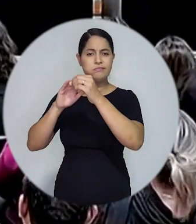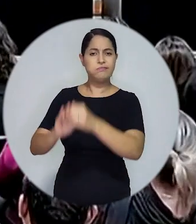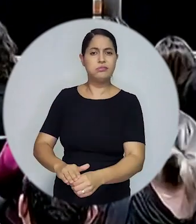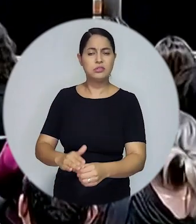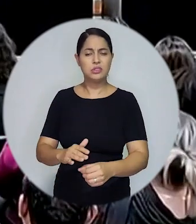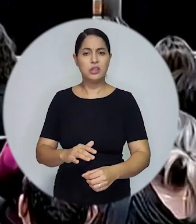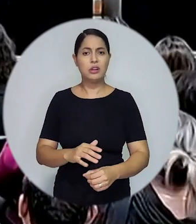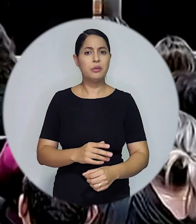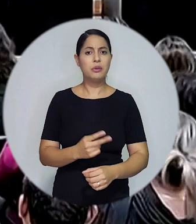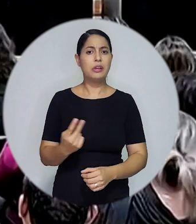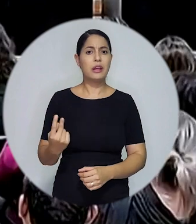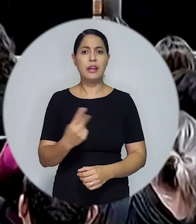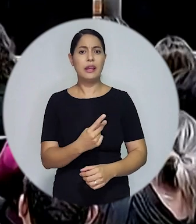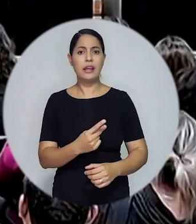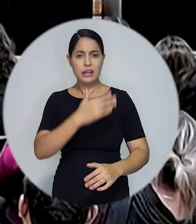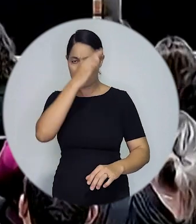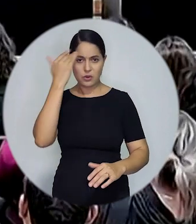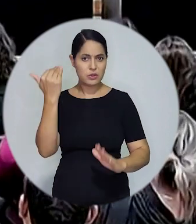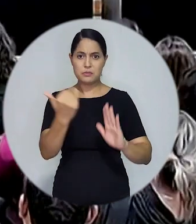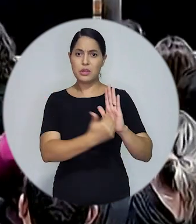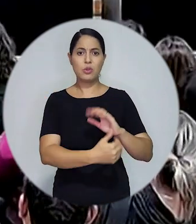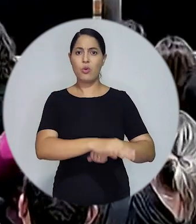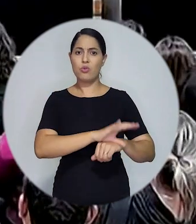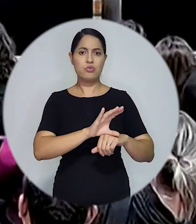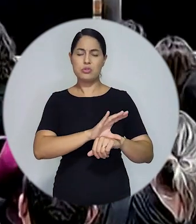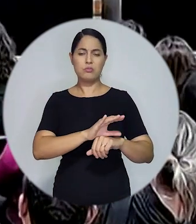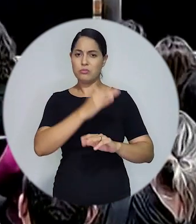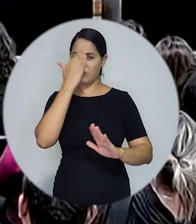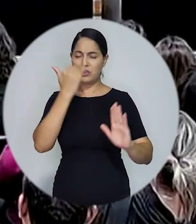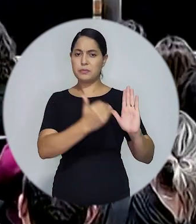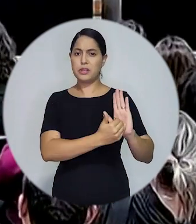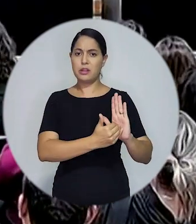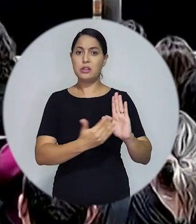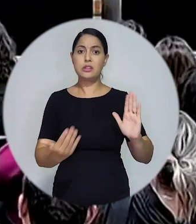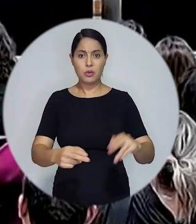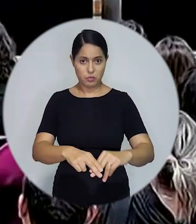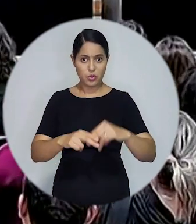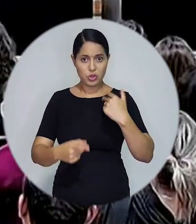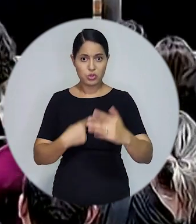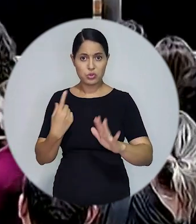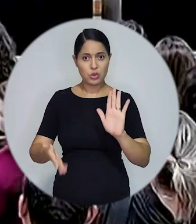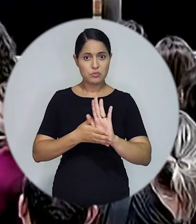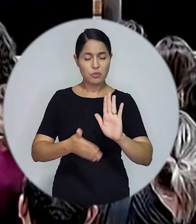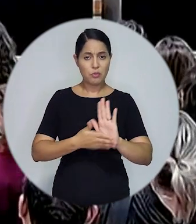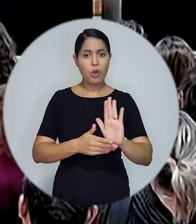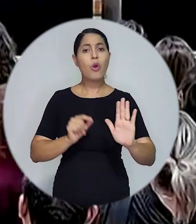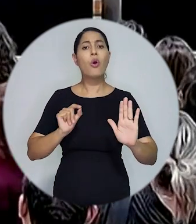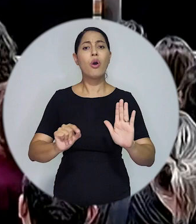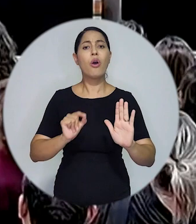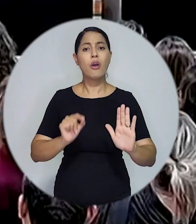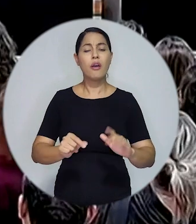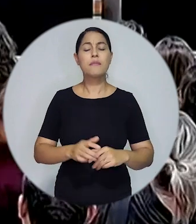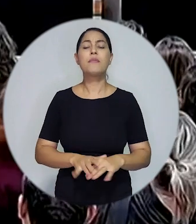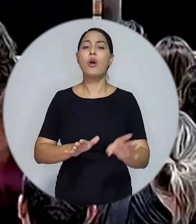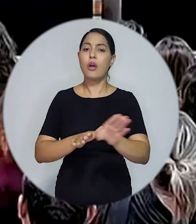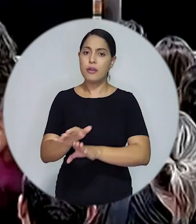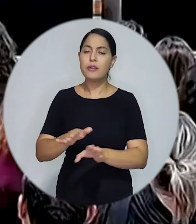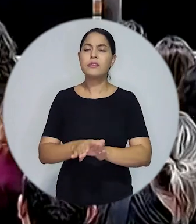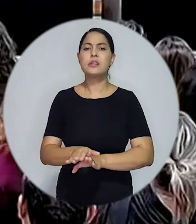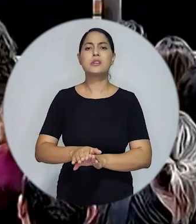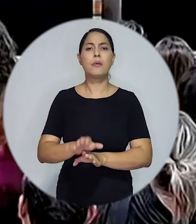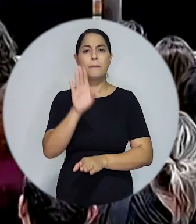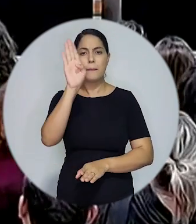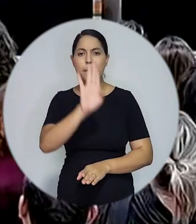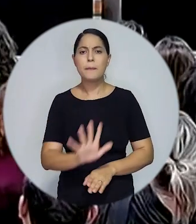sofreu, pelo não reconhecimento da profissão constitucional. E isso nós vamos também, através do Sistema Nacional, propor uma orientação